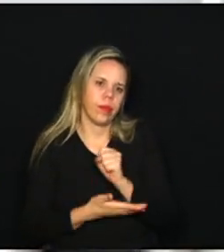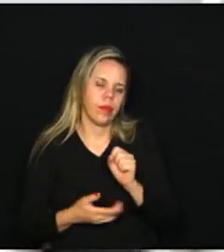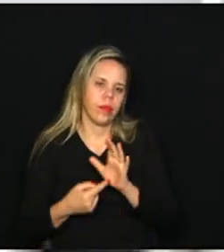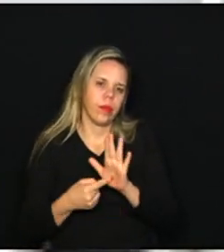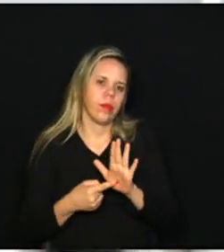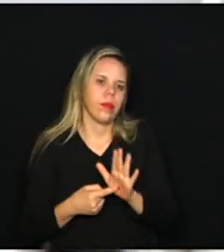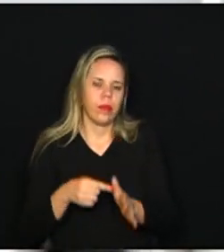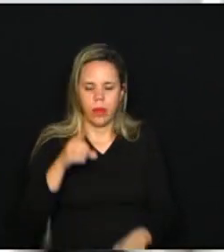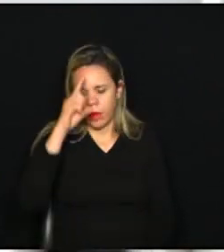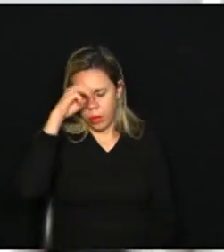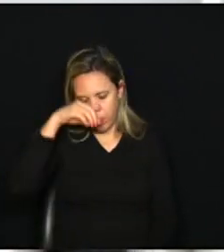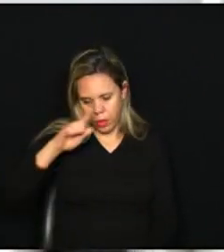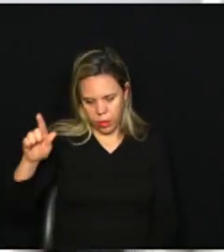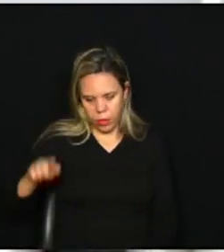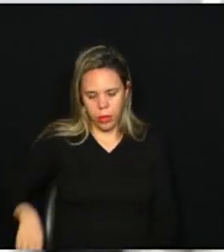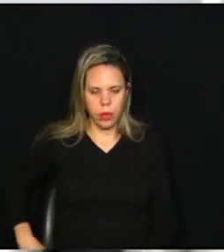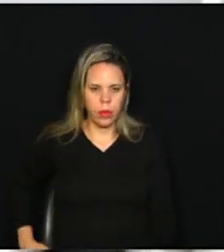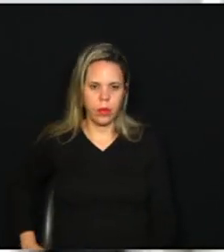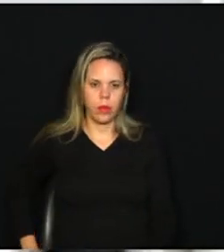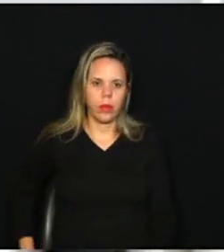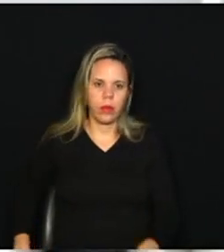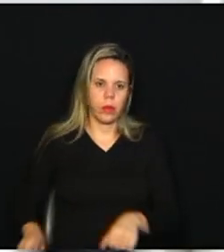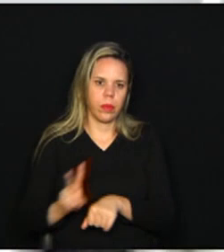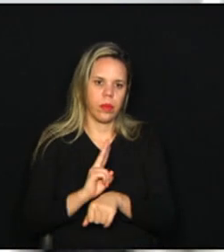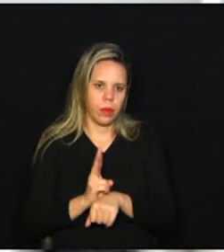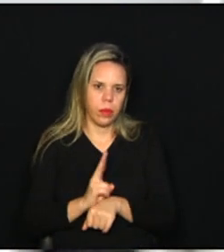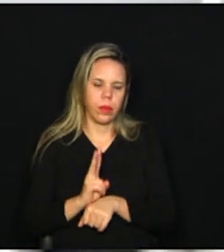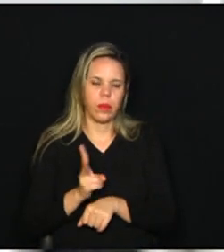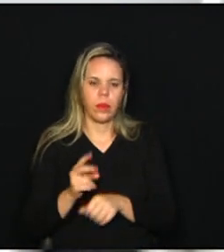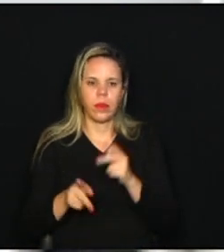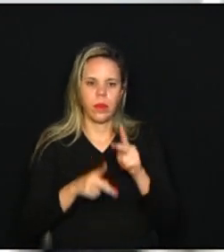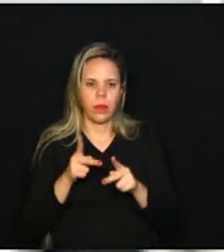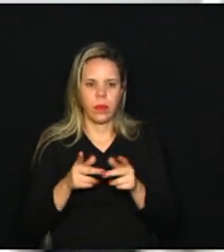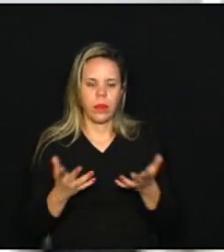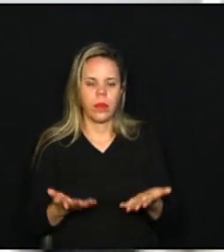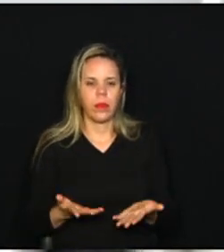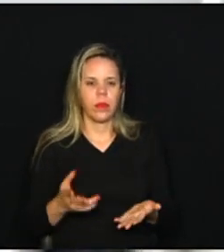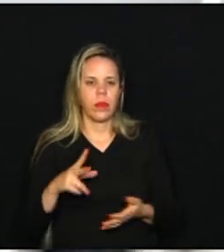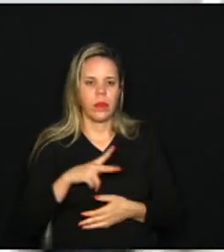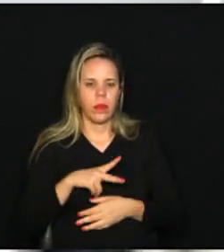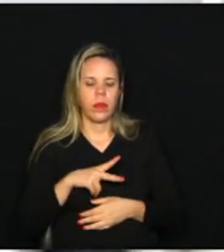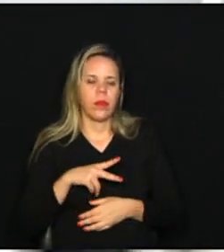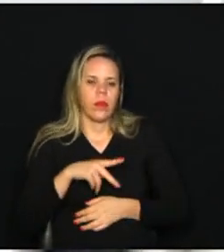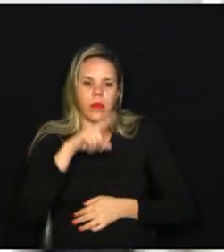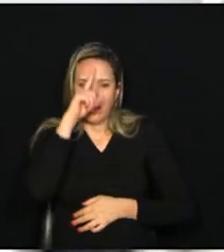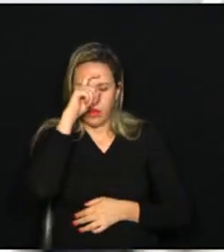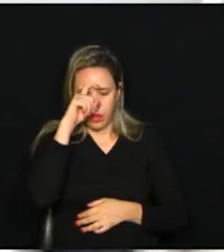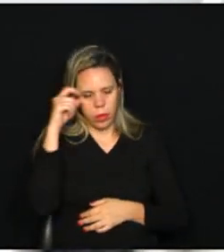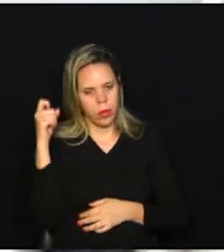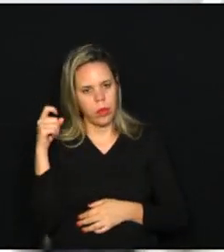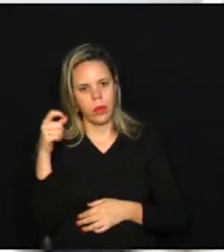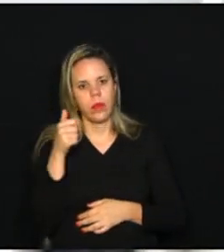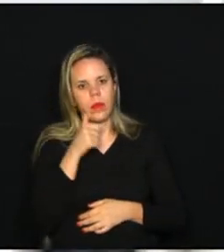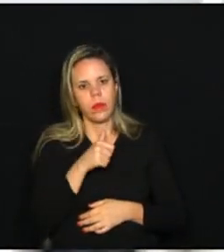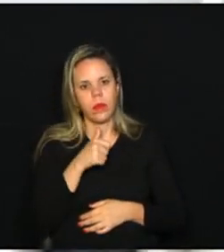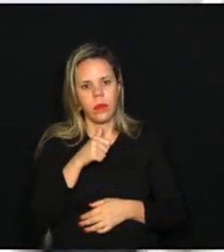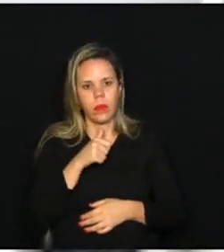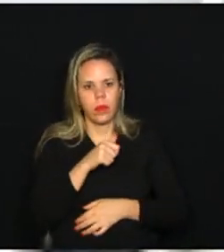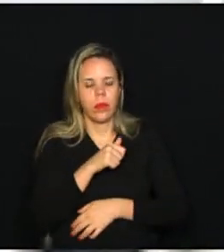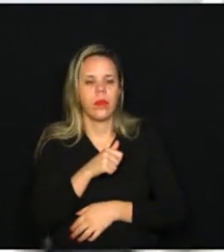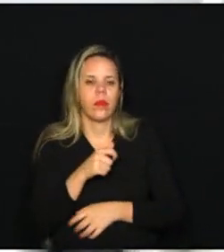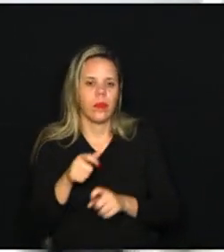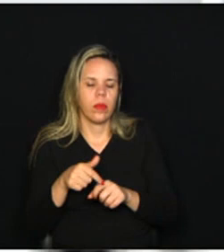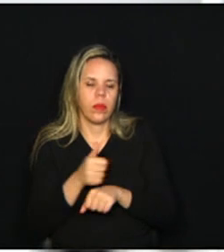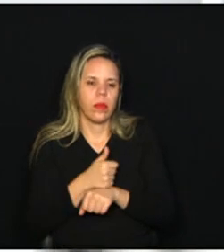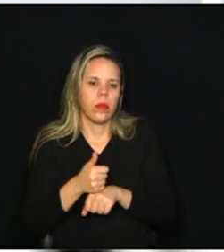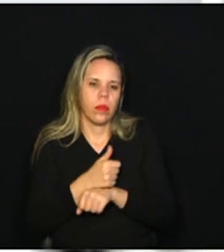Rede Mário Gatti, indicadores da vigilância, que sempre é o público e o privado. Uma moça aí, uma